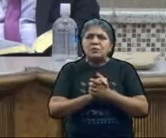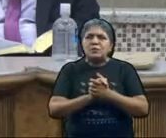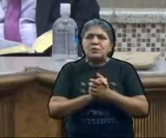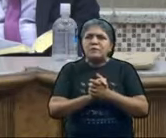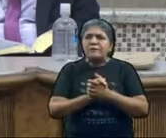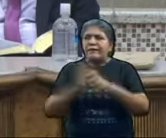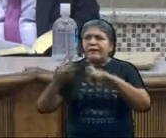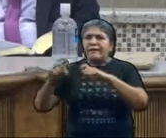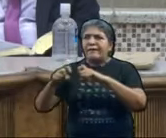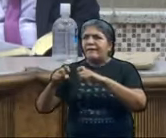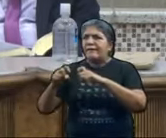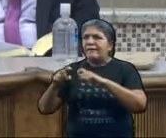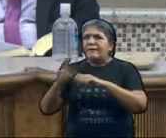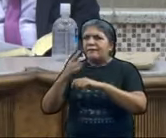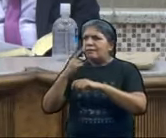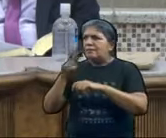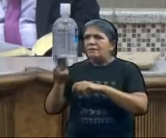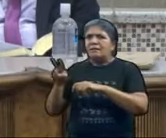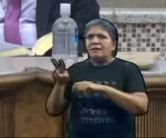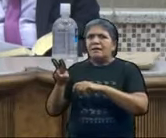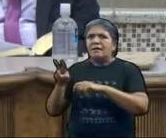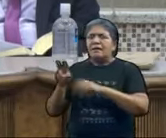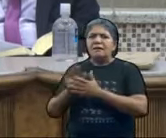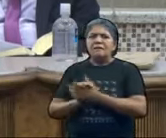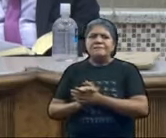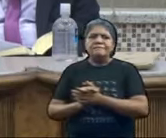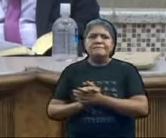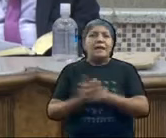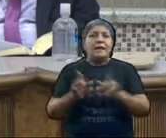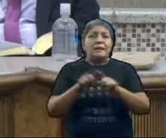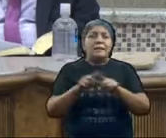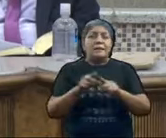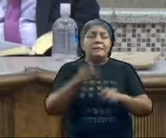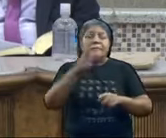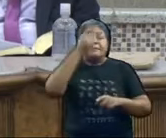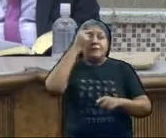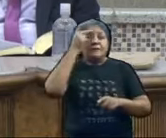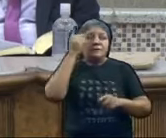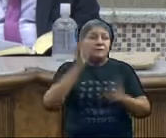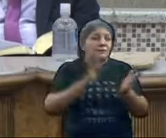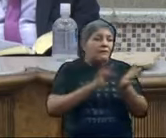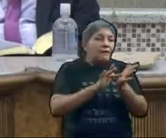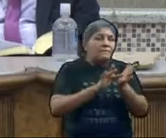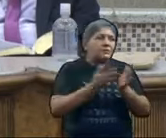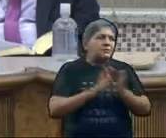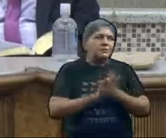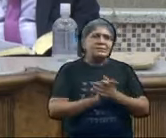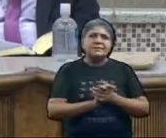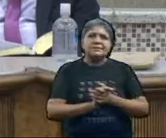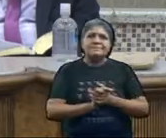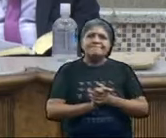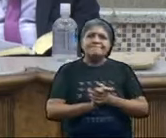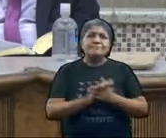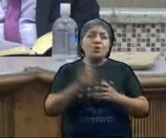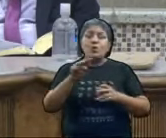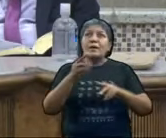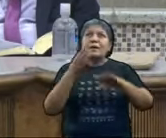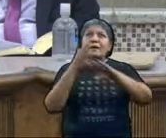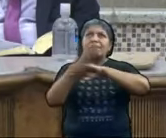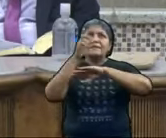algo sagrado. Diz também, os fornicadores. Eles não entrarão lá. Essa cidade é